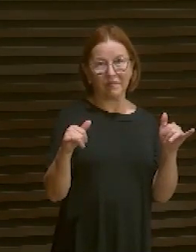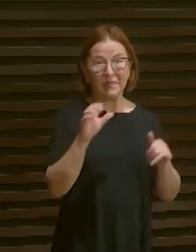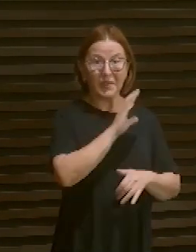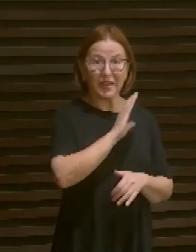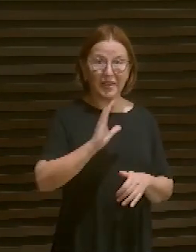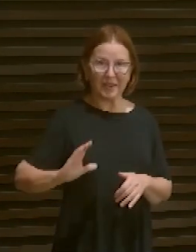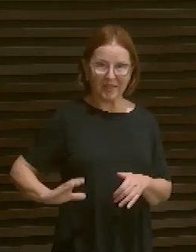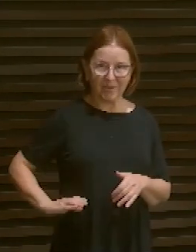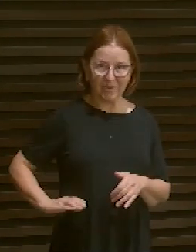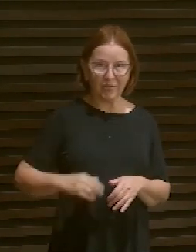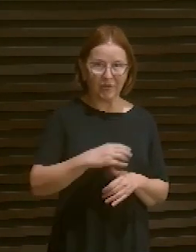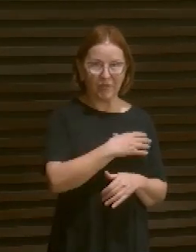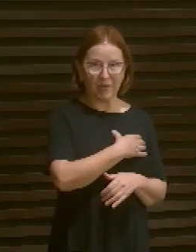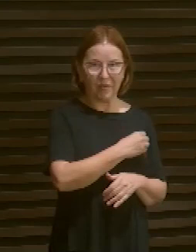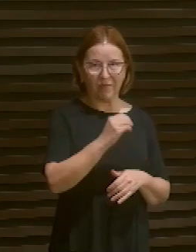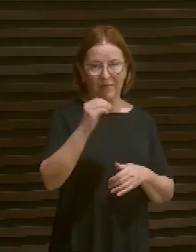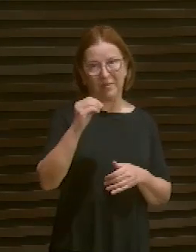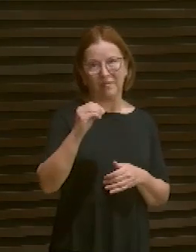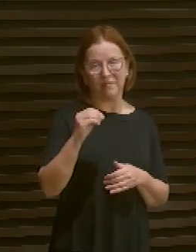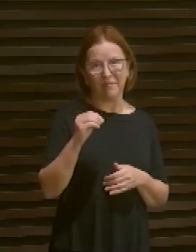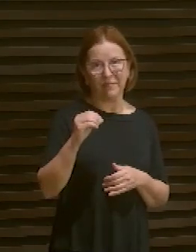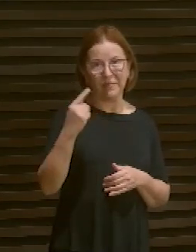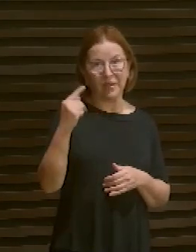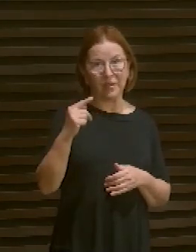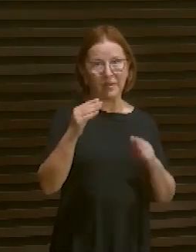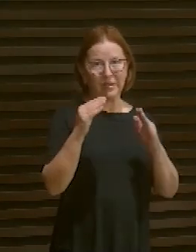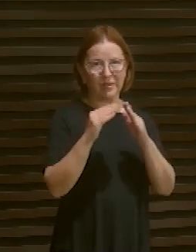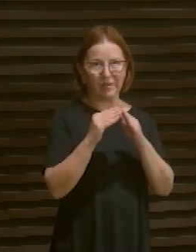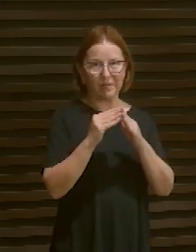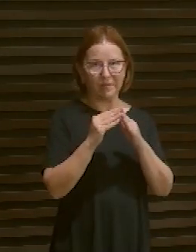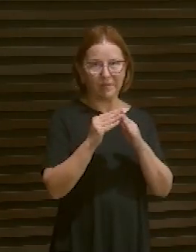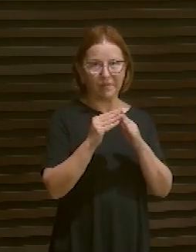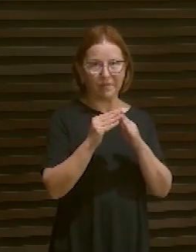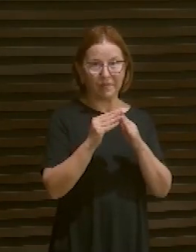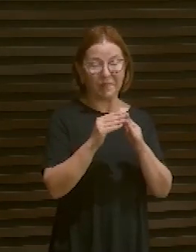Cristo, porém, como filho em sua casa, a qual